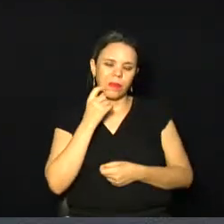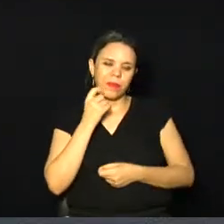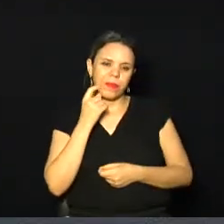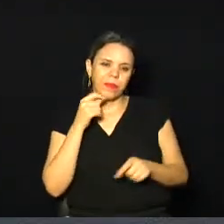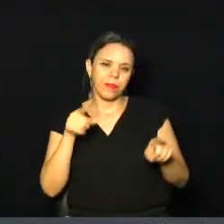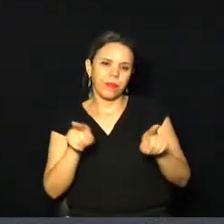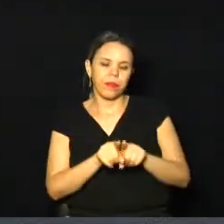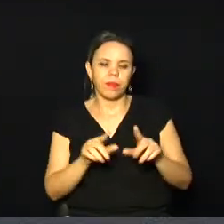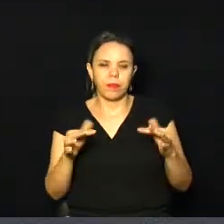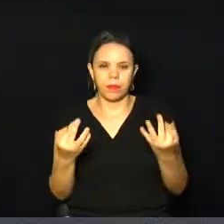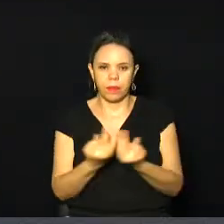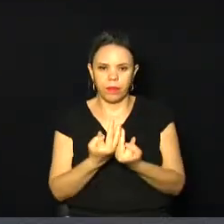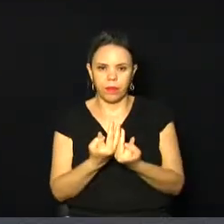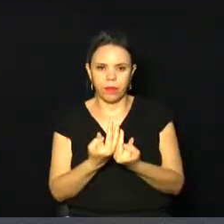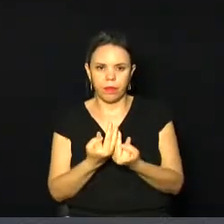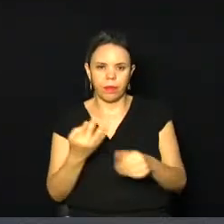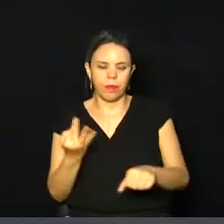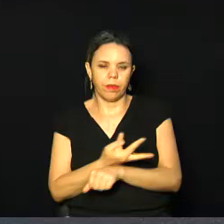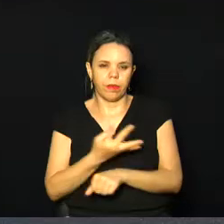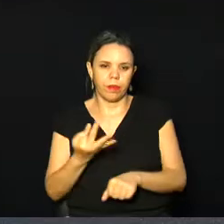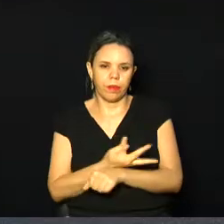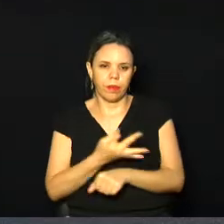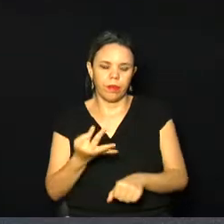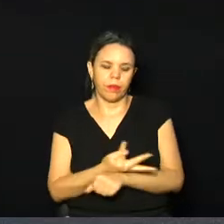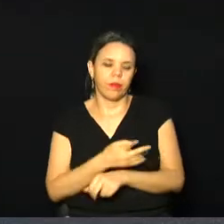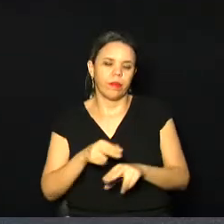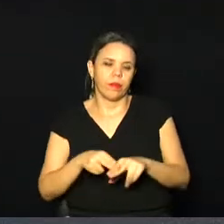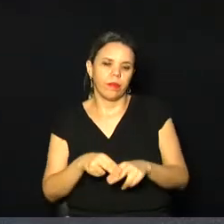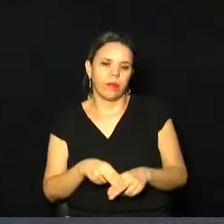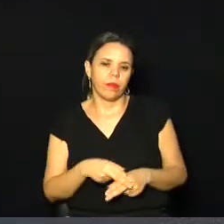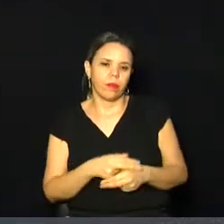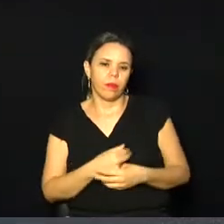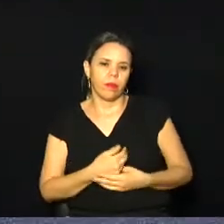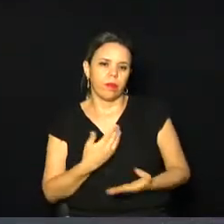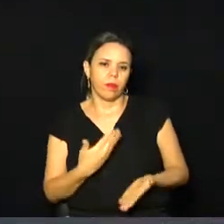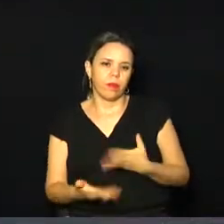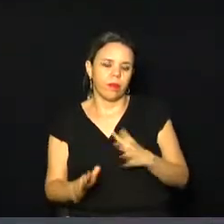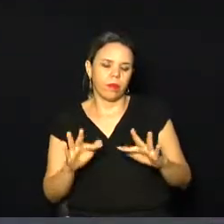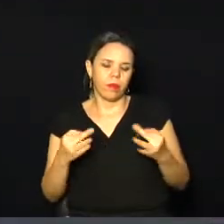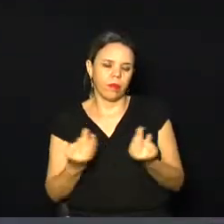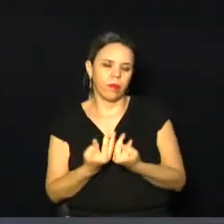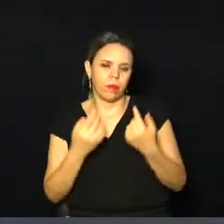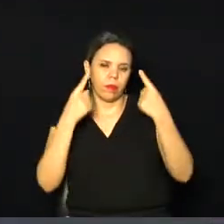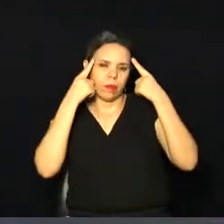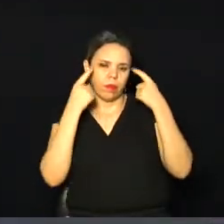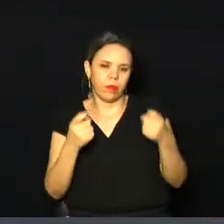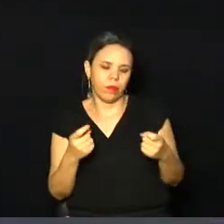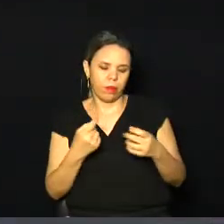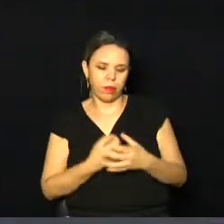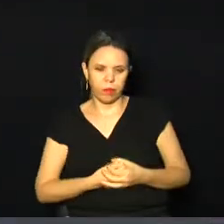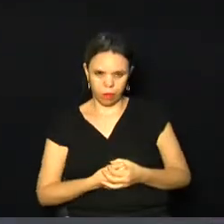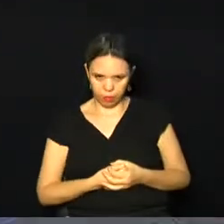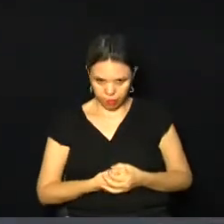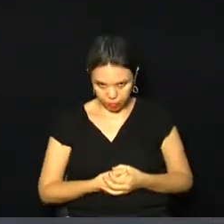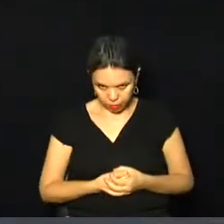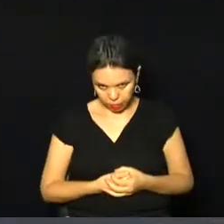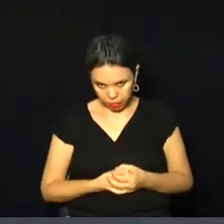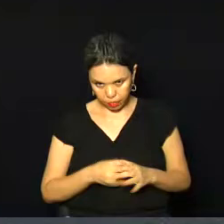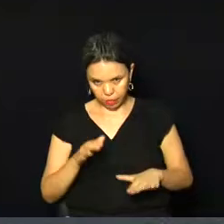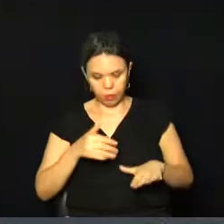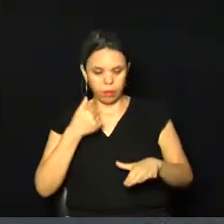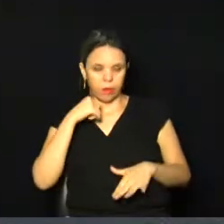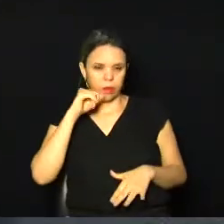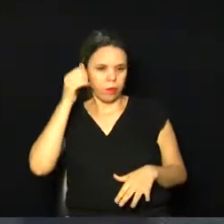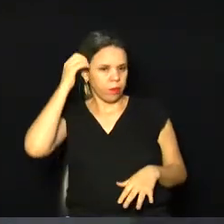de parentes enlutados, também devido à perda de um familiar, né? No caso de talvez uma